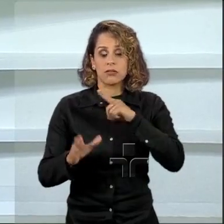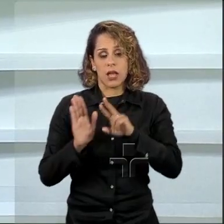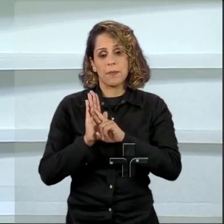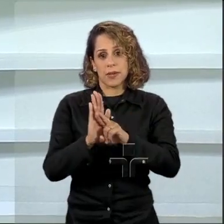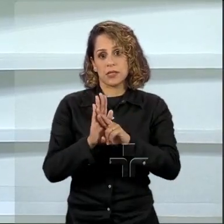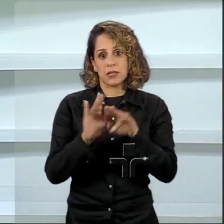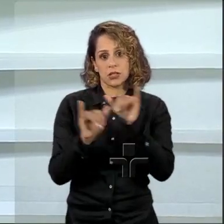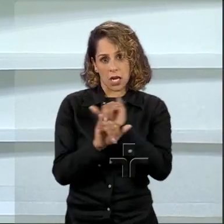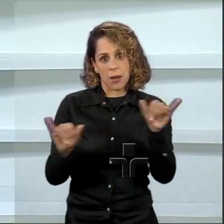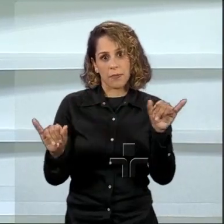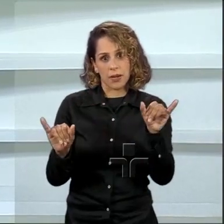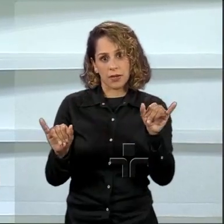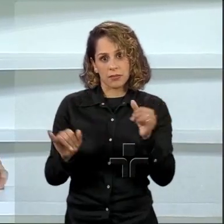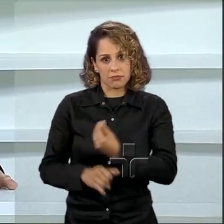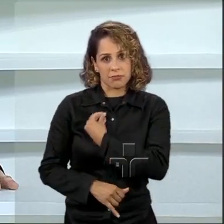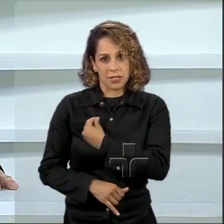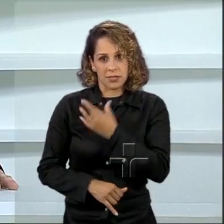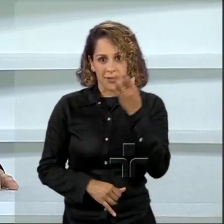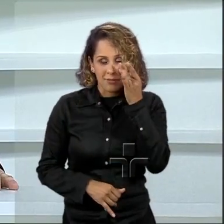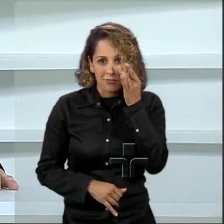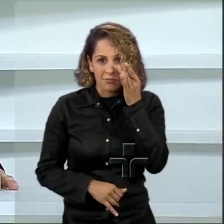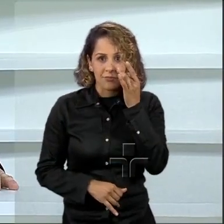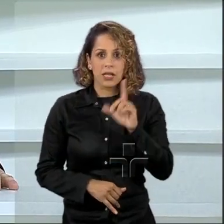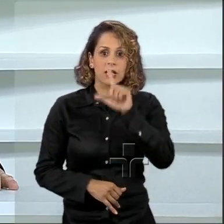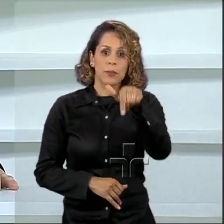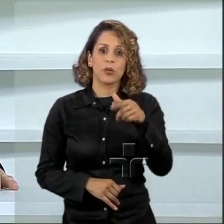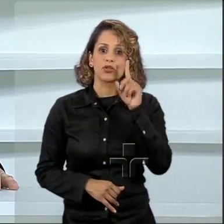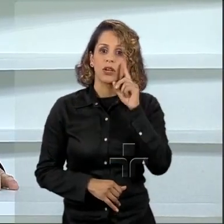dia 22, será a vez dos candidatos à